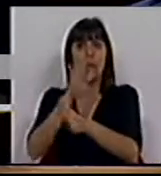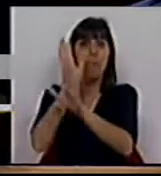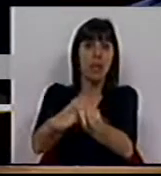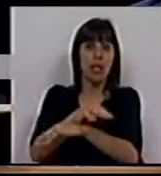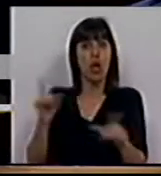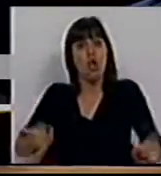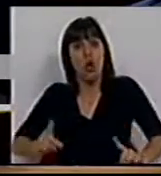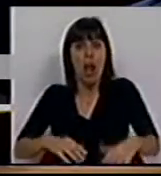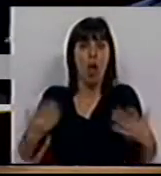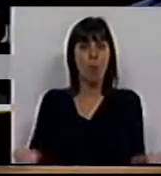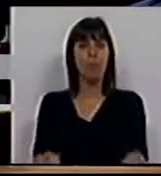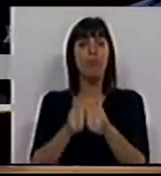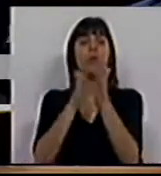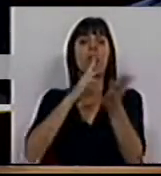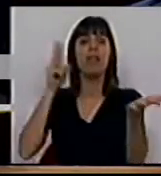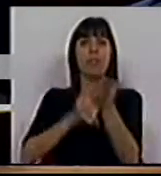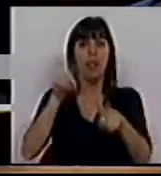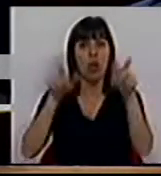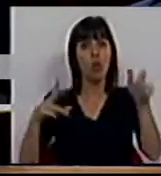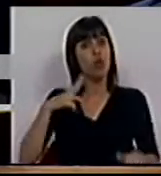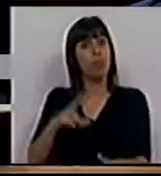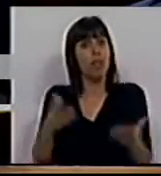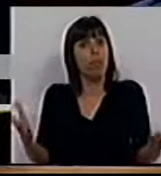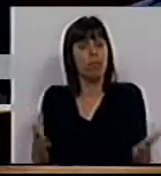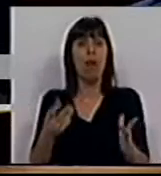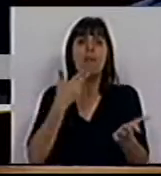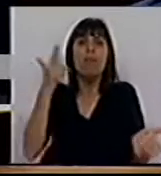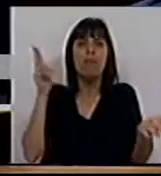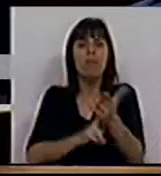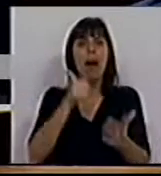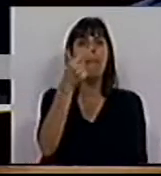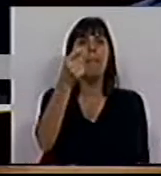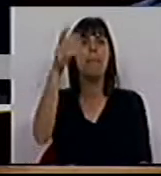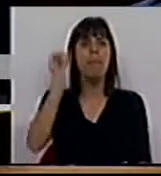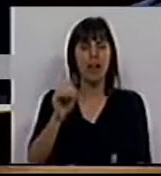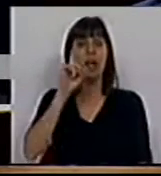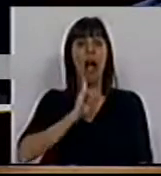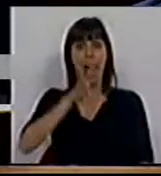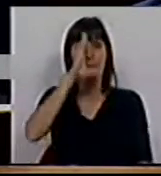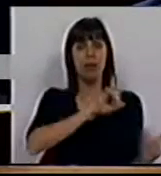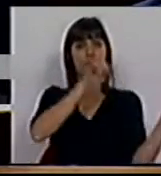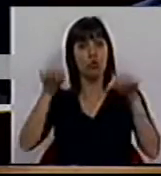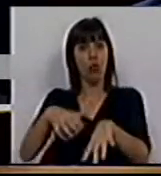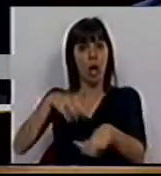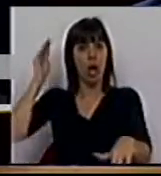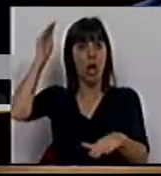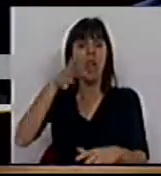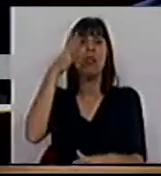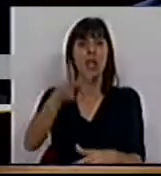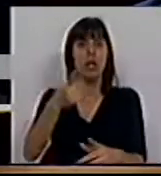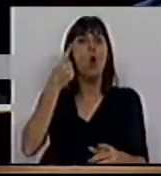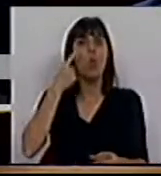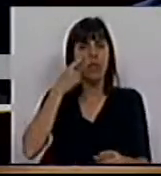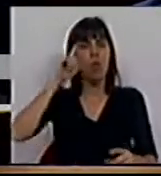ou não que possam ser, toda a verdade aos portugueses. E vamos começar pela verdade do BES. A Sra. Ministra veio à Assembleia da República dizer que